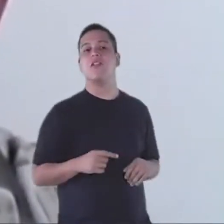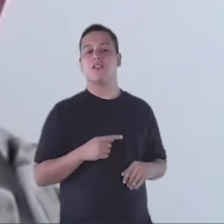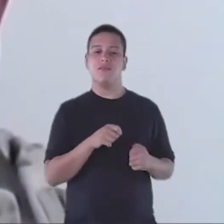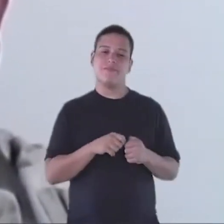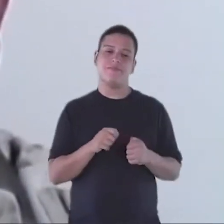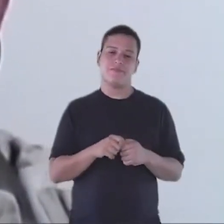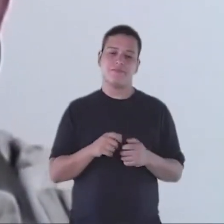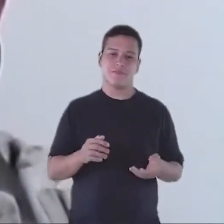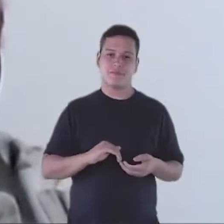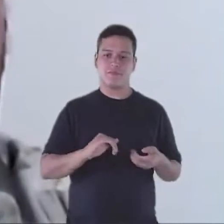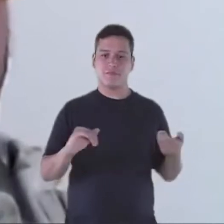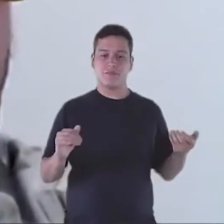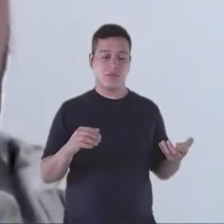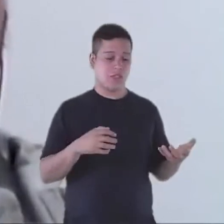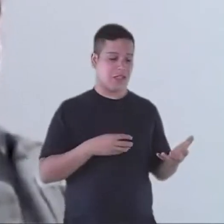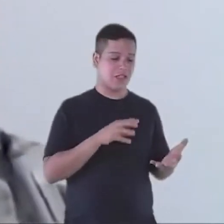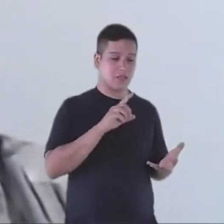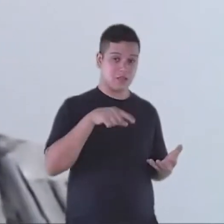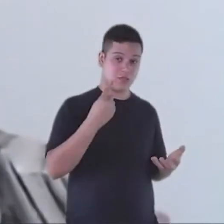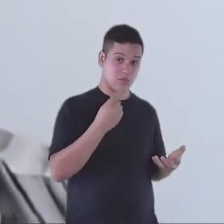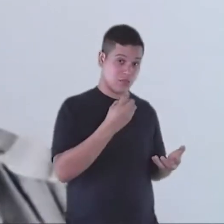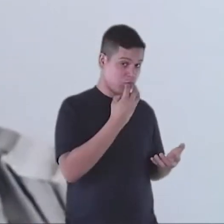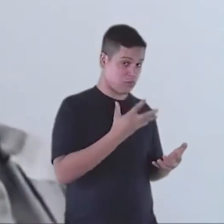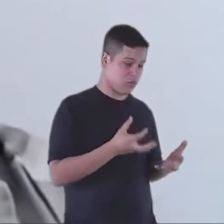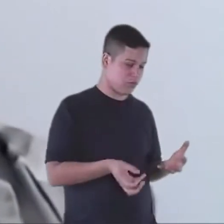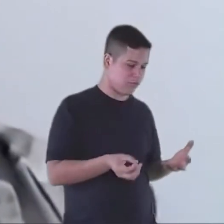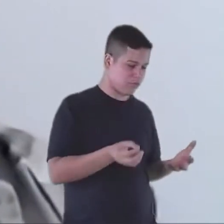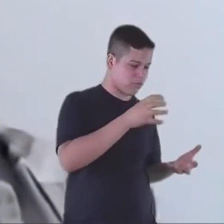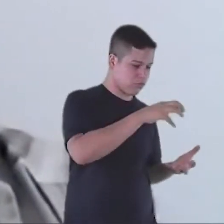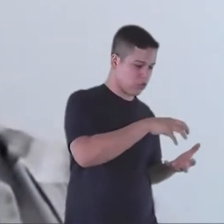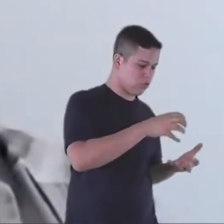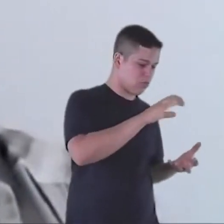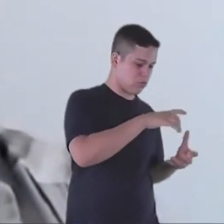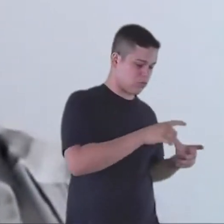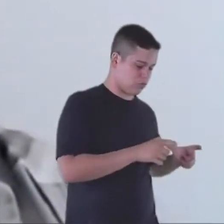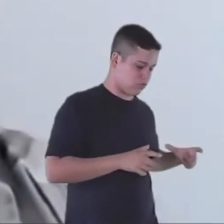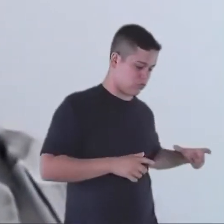bonitos, na bacia. E ela